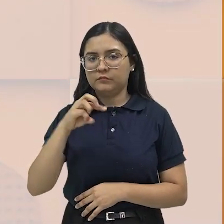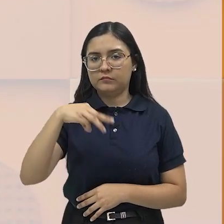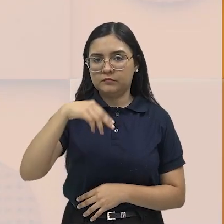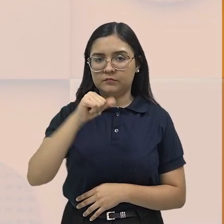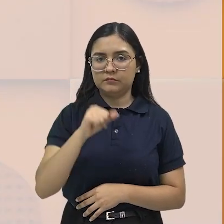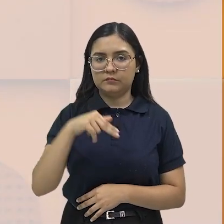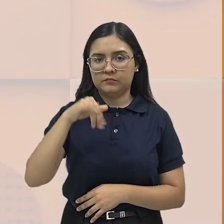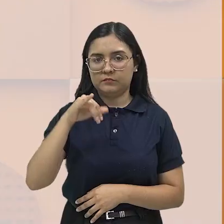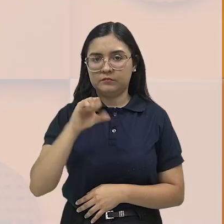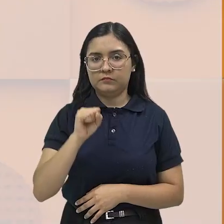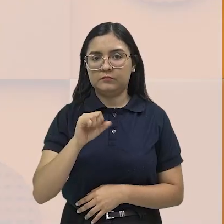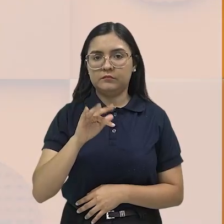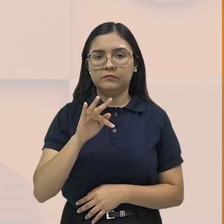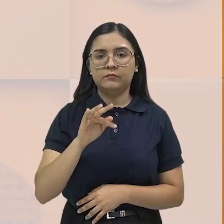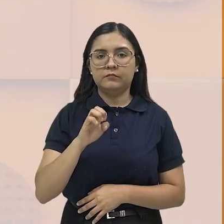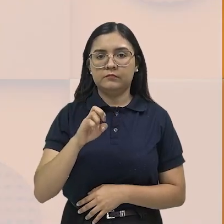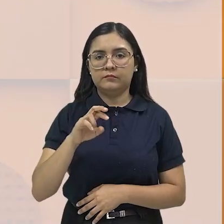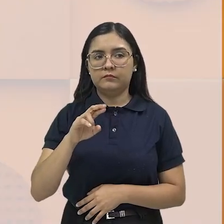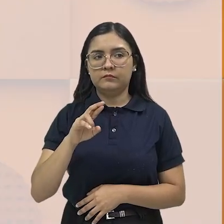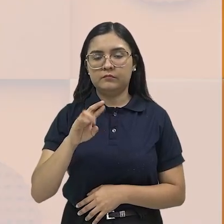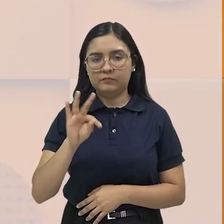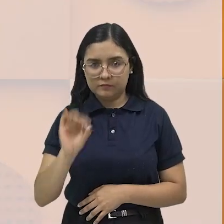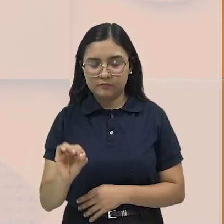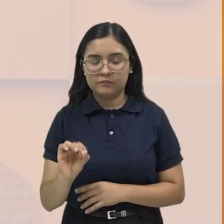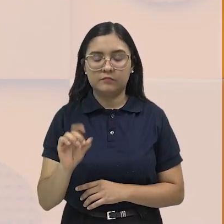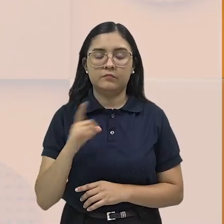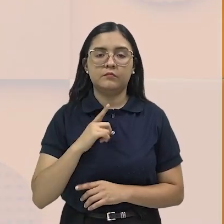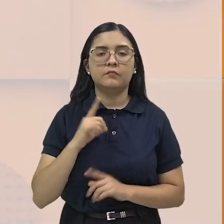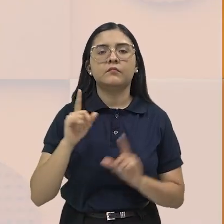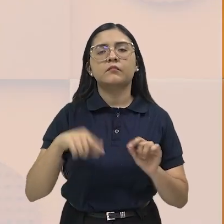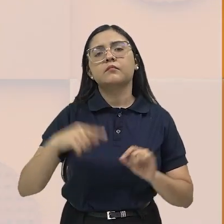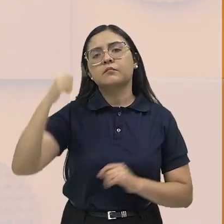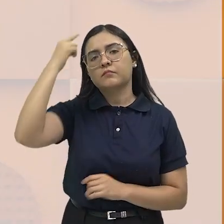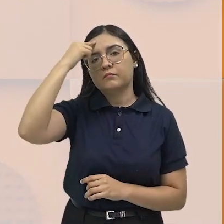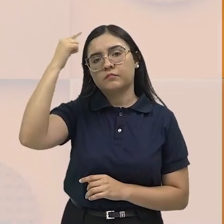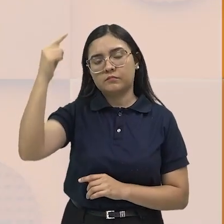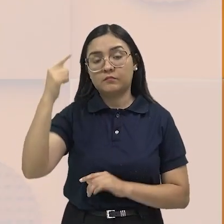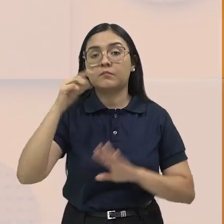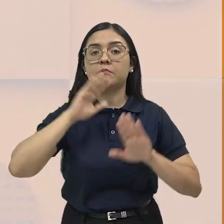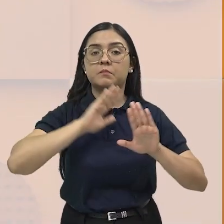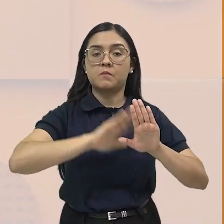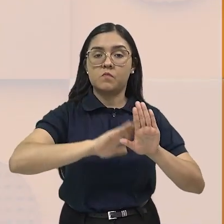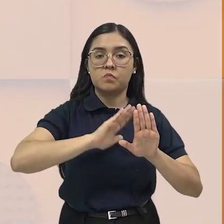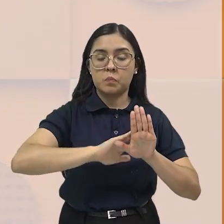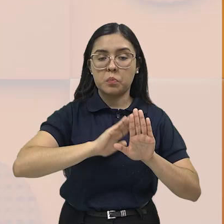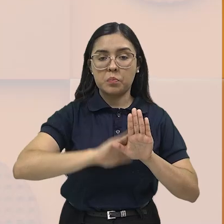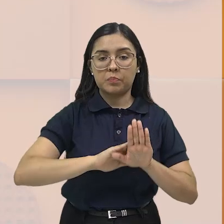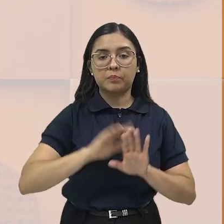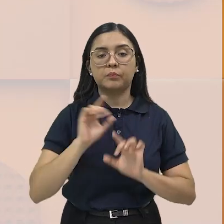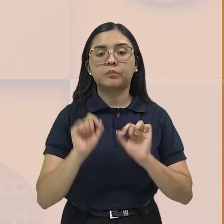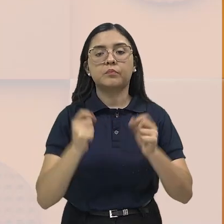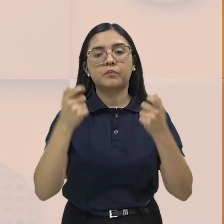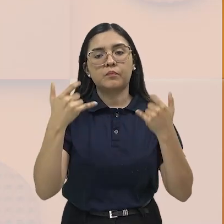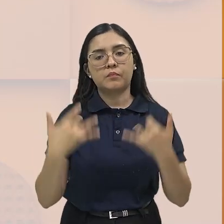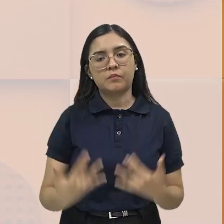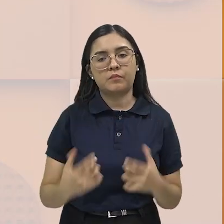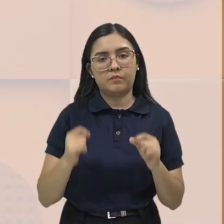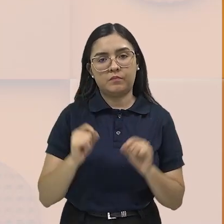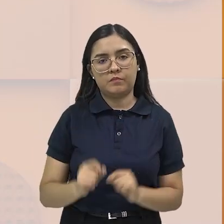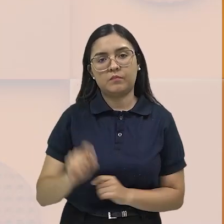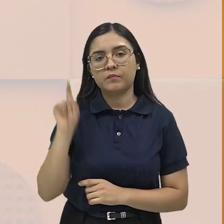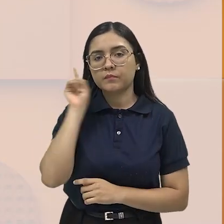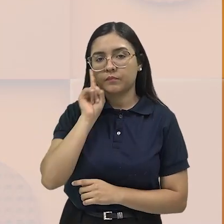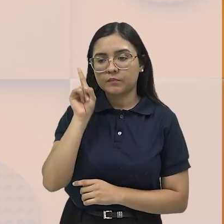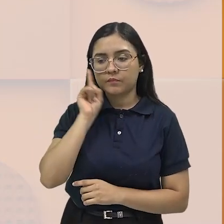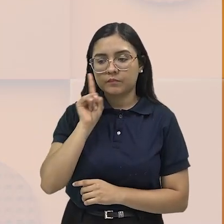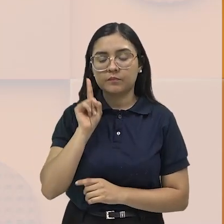tomem nota. Destino Manifesto, basicamente, é um pensamento, é uma ideologia que diz que os Estados Unidos